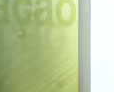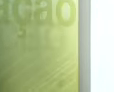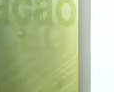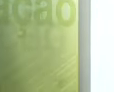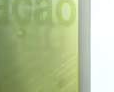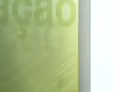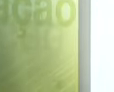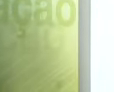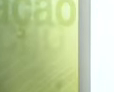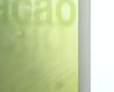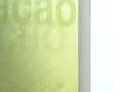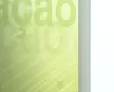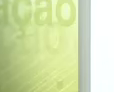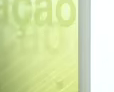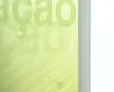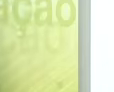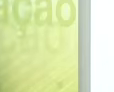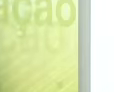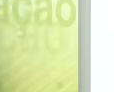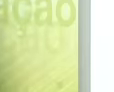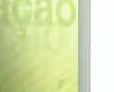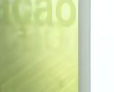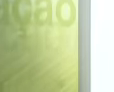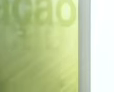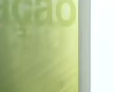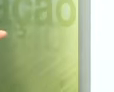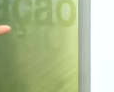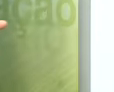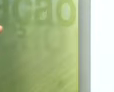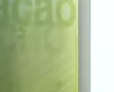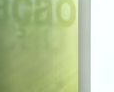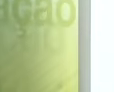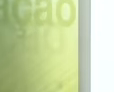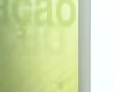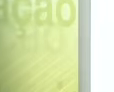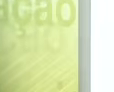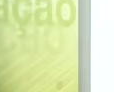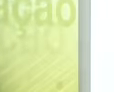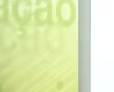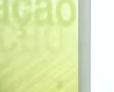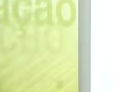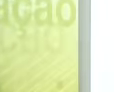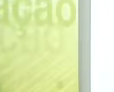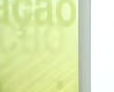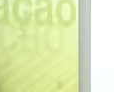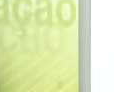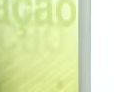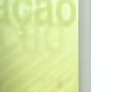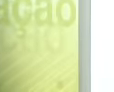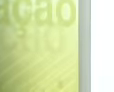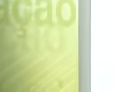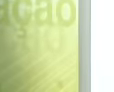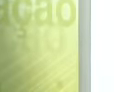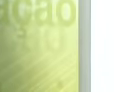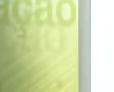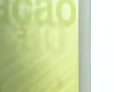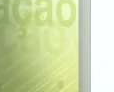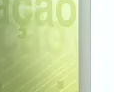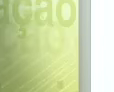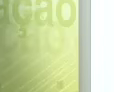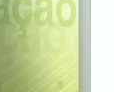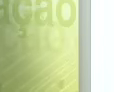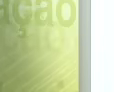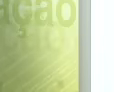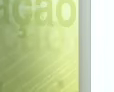se essa fase do processamento, do desenvolvimento, é a que você está passando, você pode colocar lá na tag action um sharp